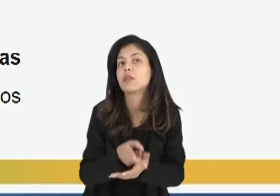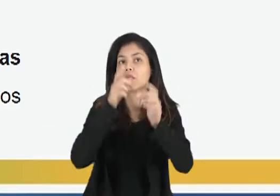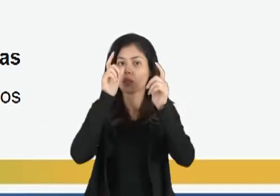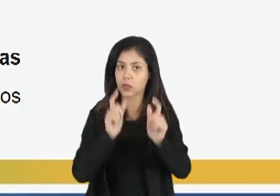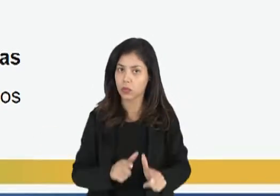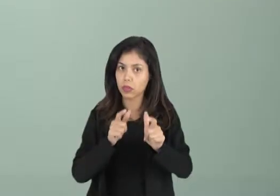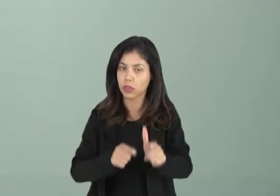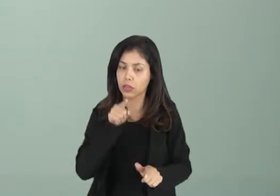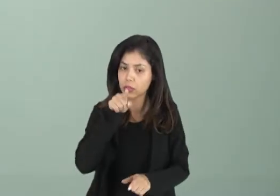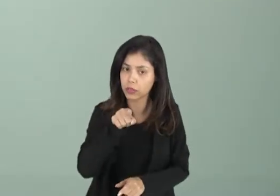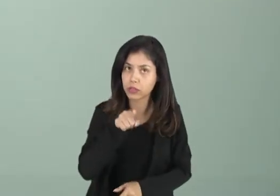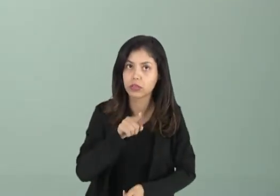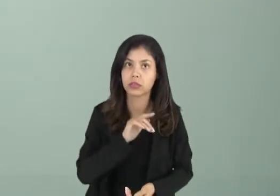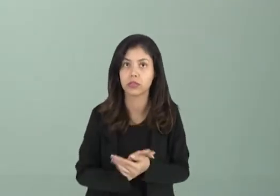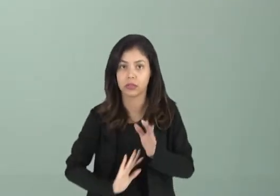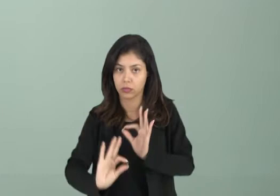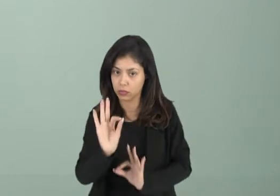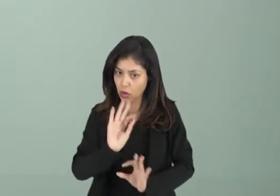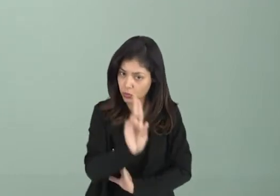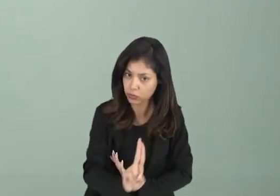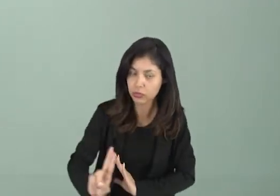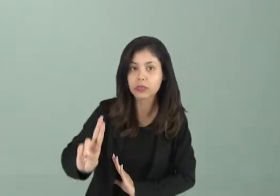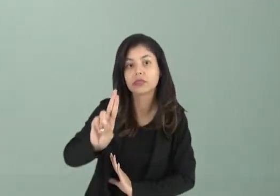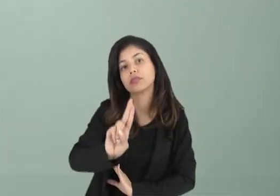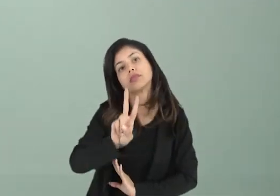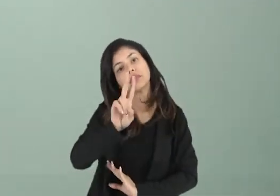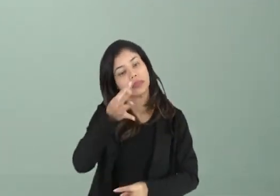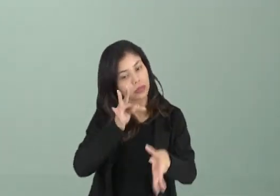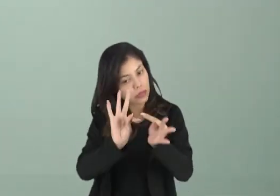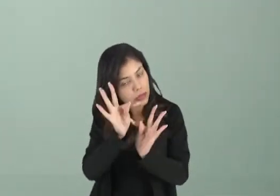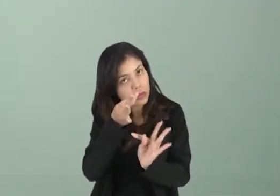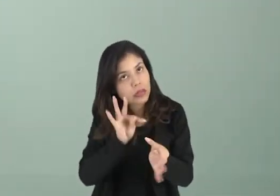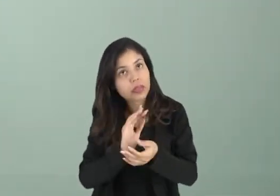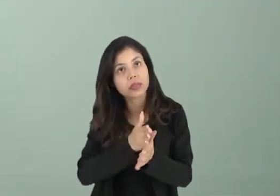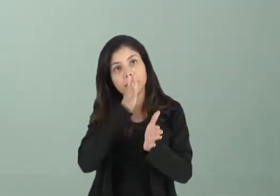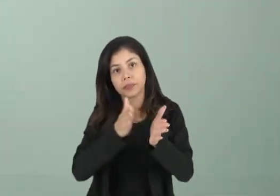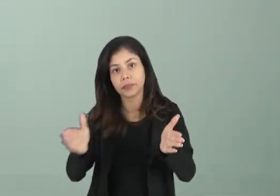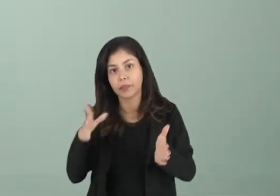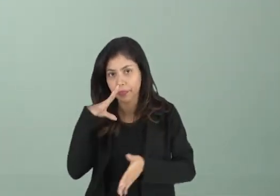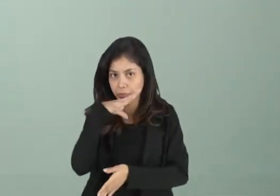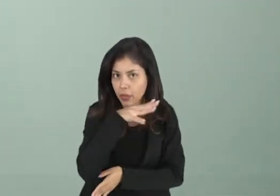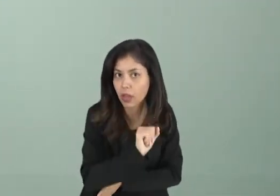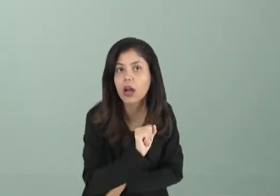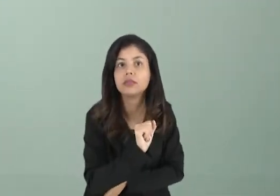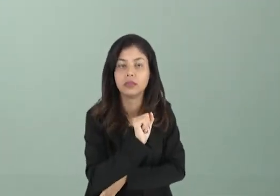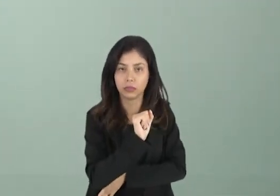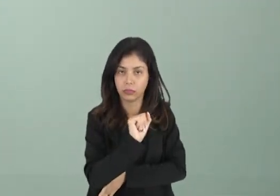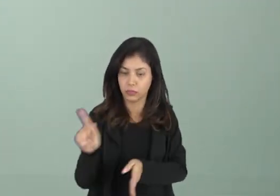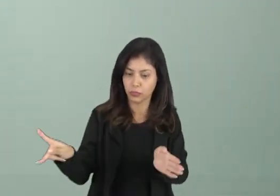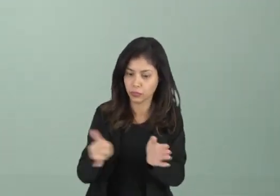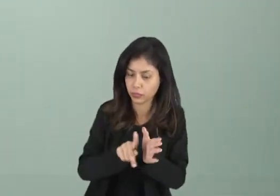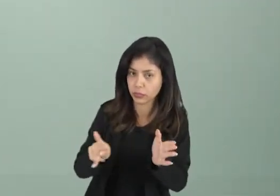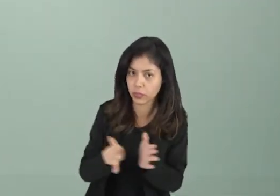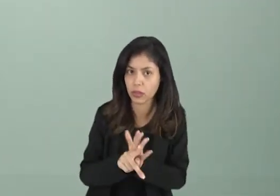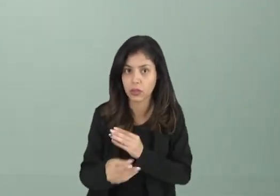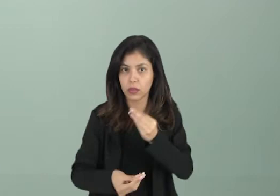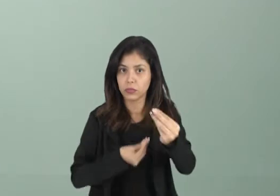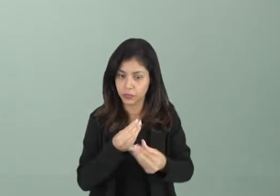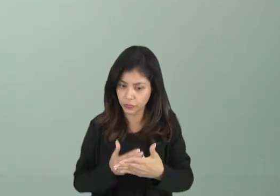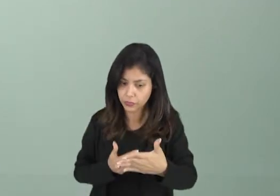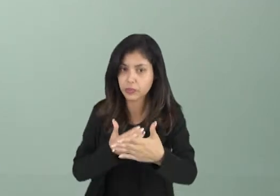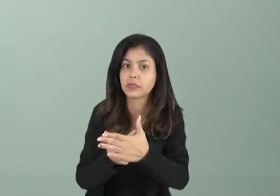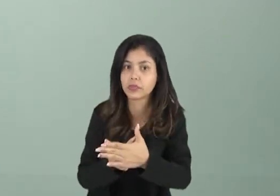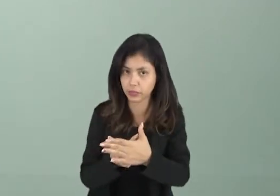que você cultiva antes, usando tecnologia mais avançada, insumos apropriados,